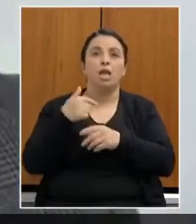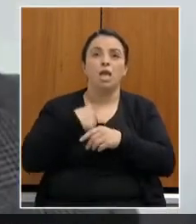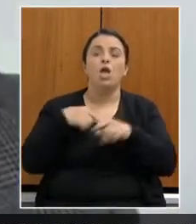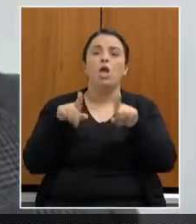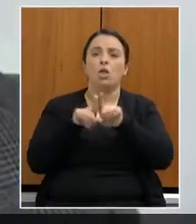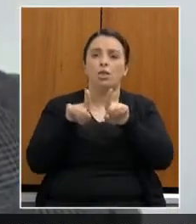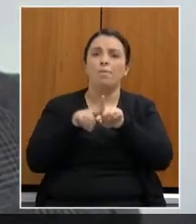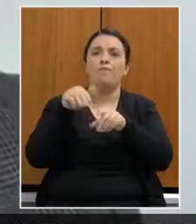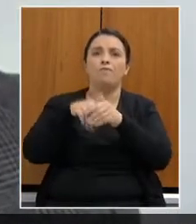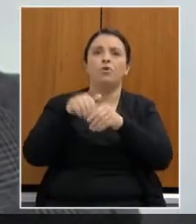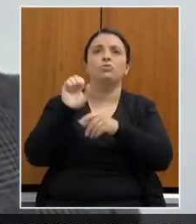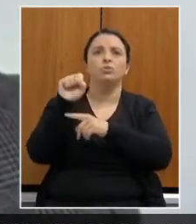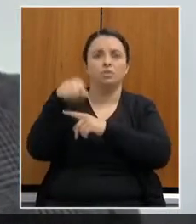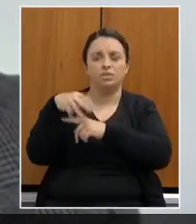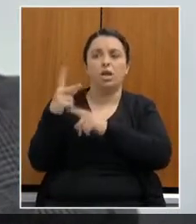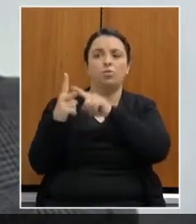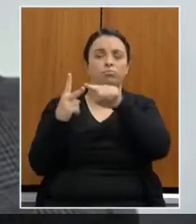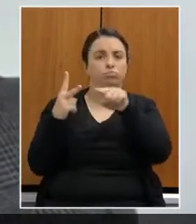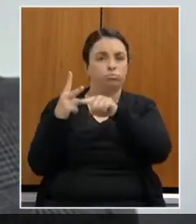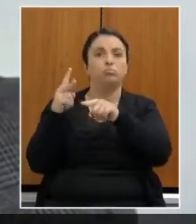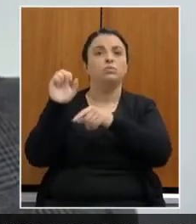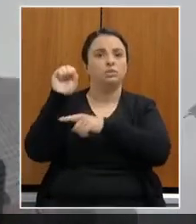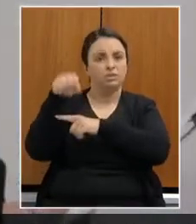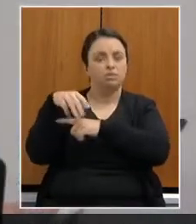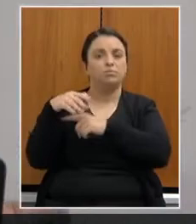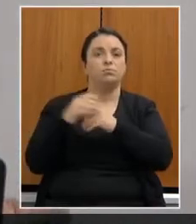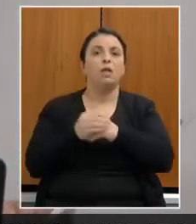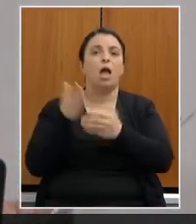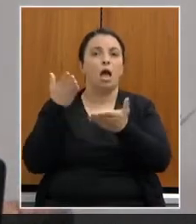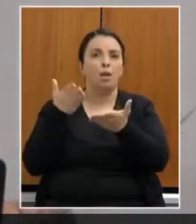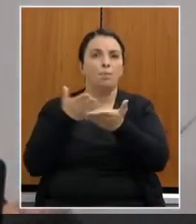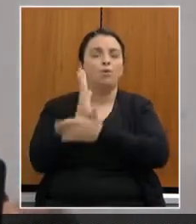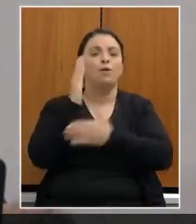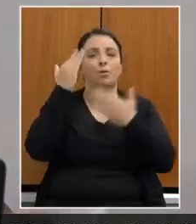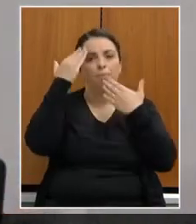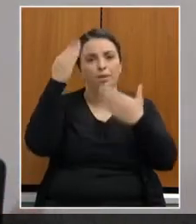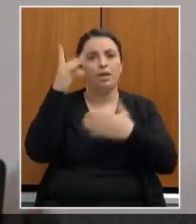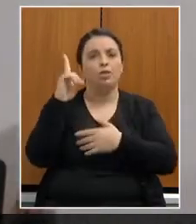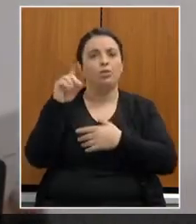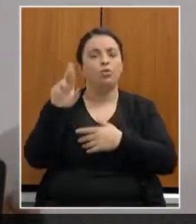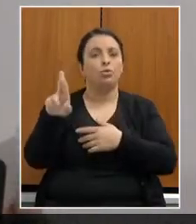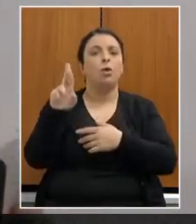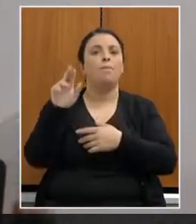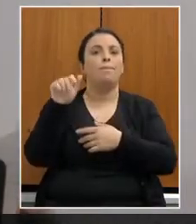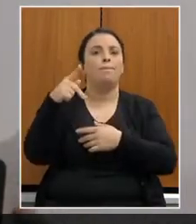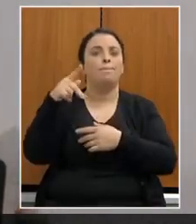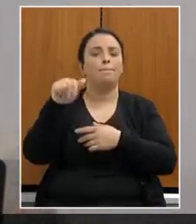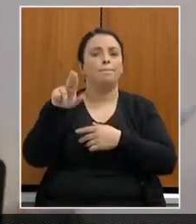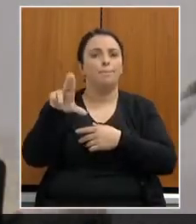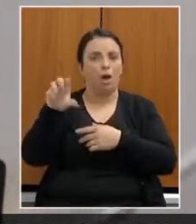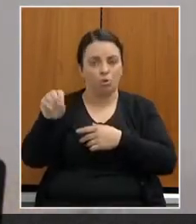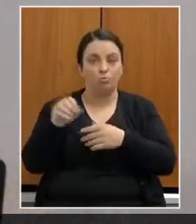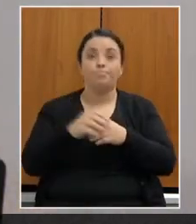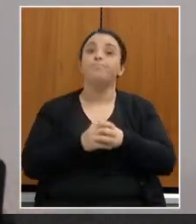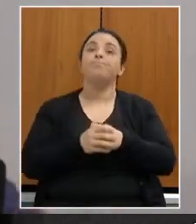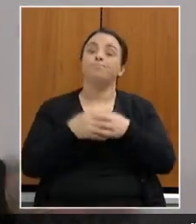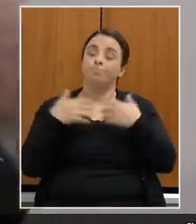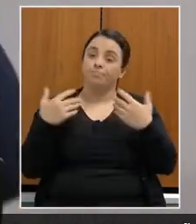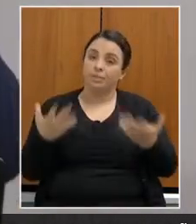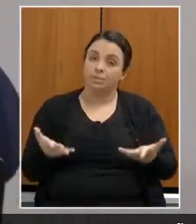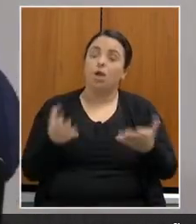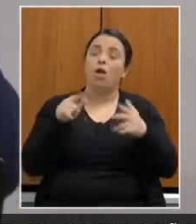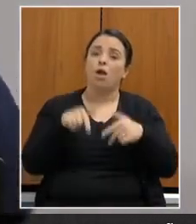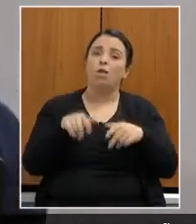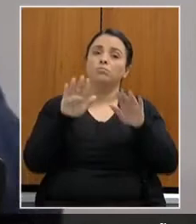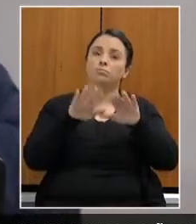voto sim aos dois requerimentos. Muito obrigado, Dr. Paulo. Bom, então chegamos ao final da